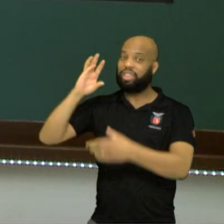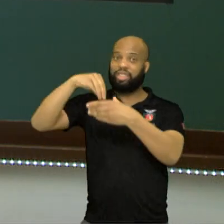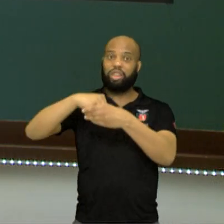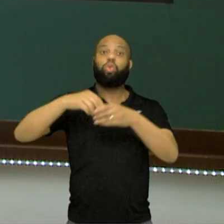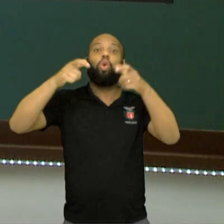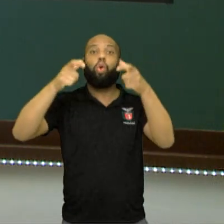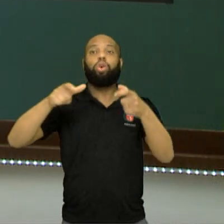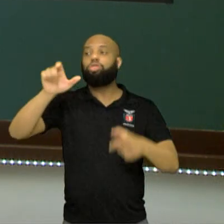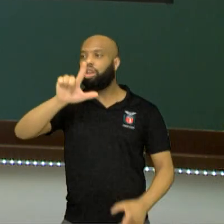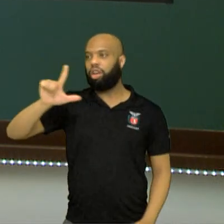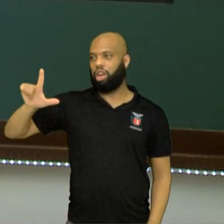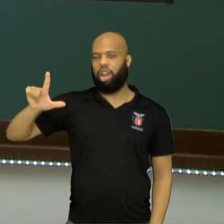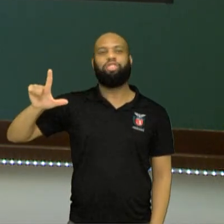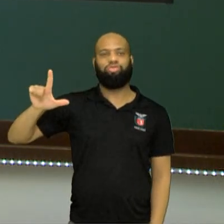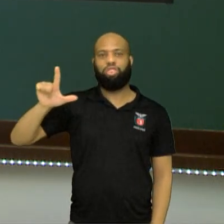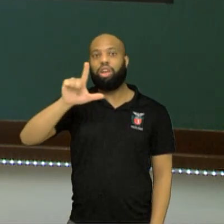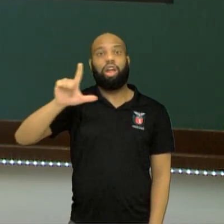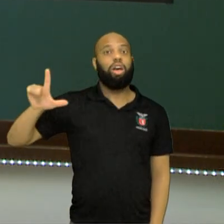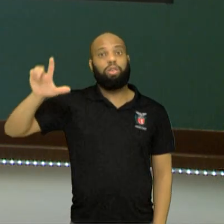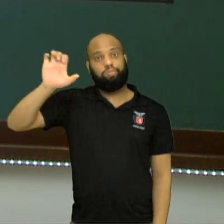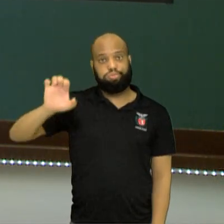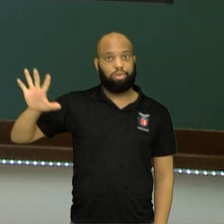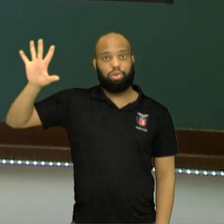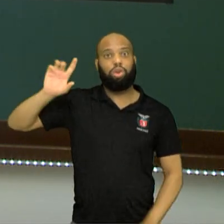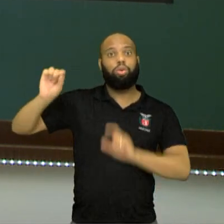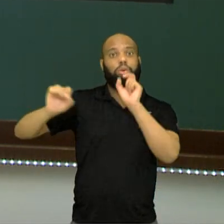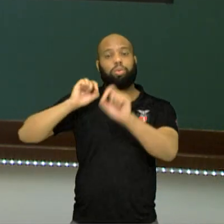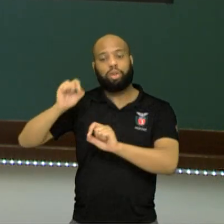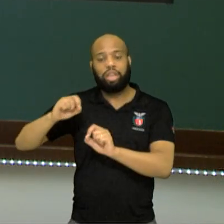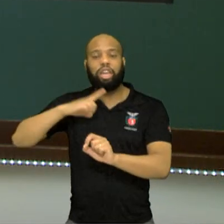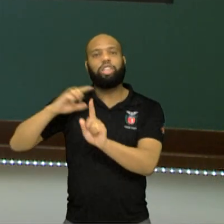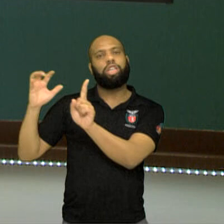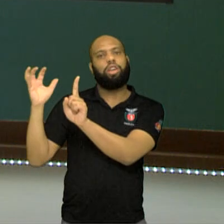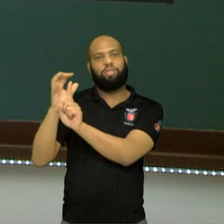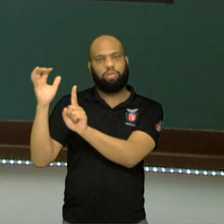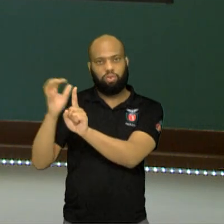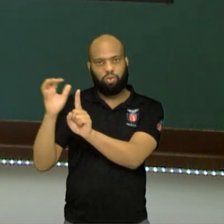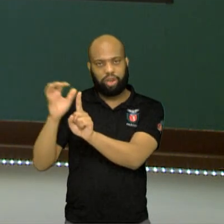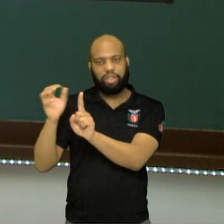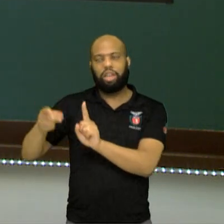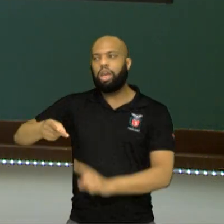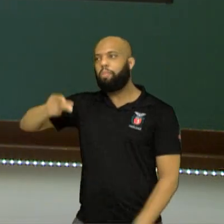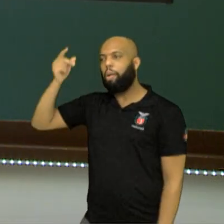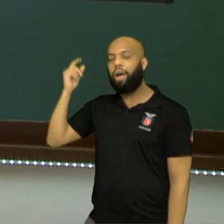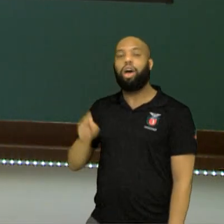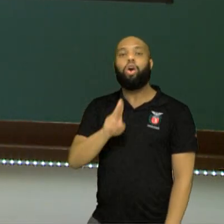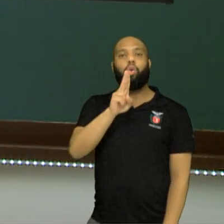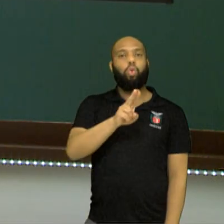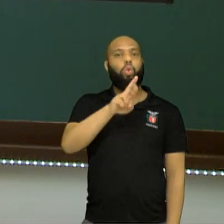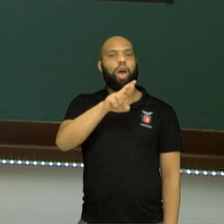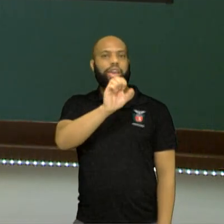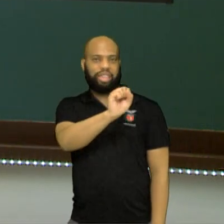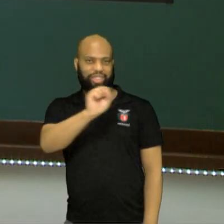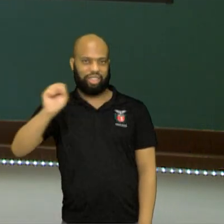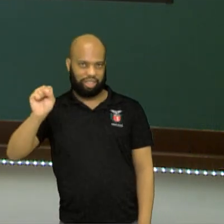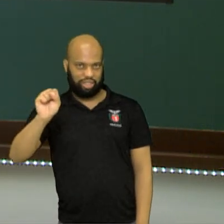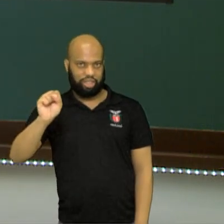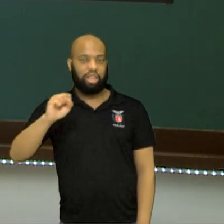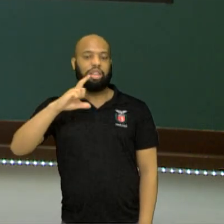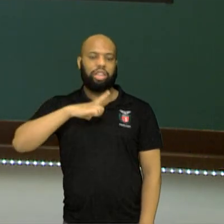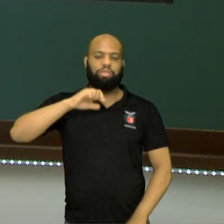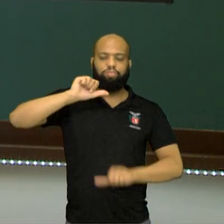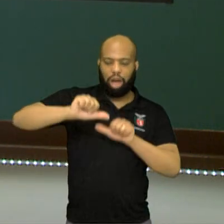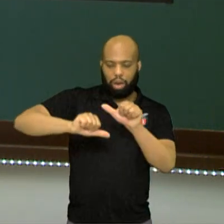leste europeu, que é aquela região que sofria forte influência da antiga União Soviética. E eles tiveram de passar por